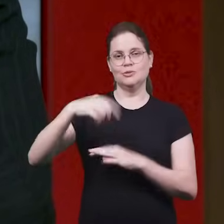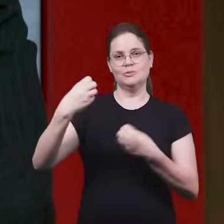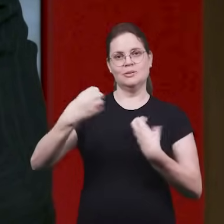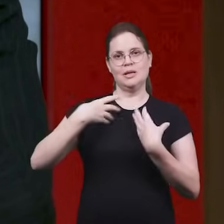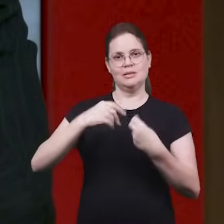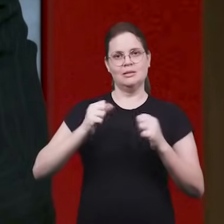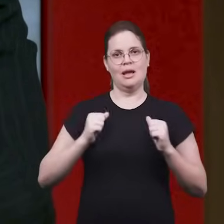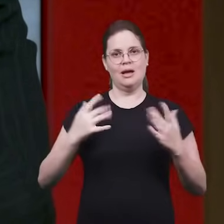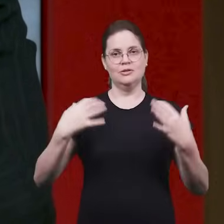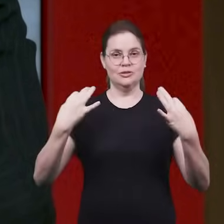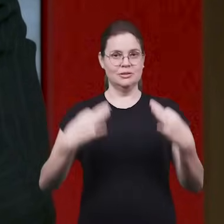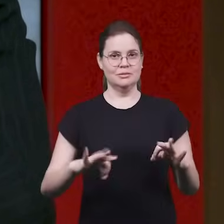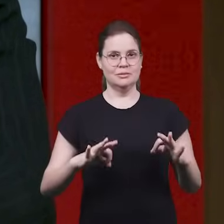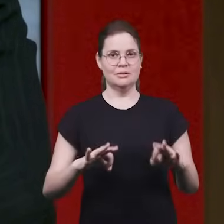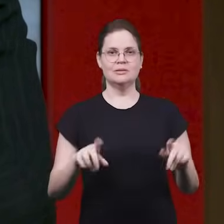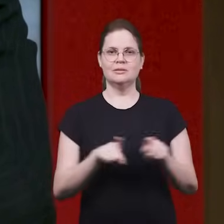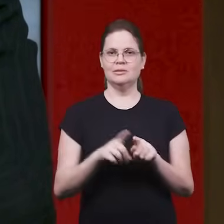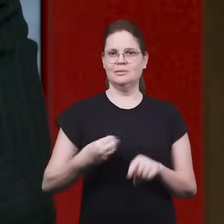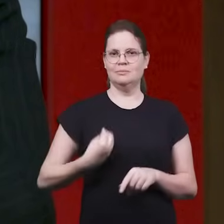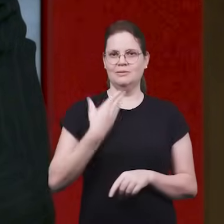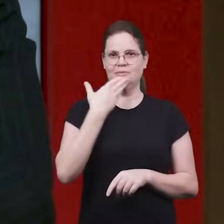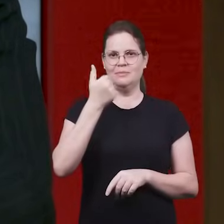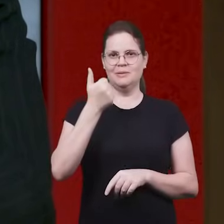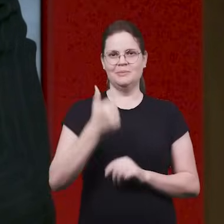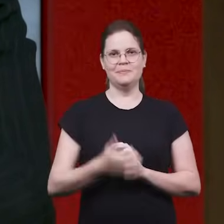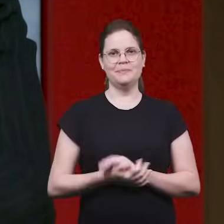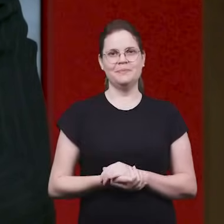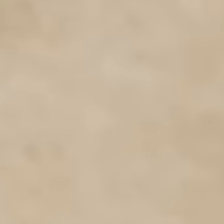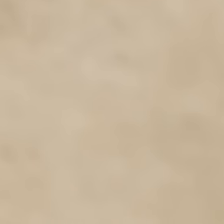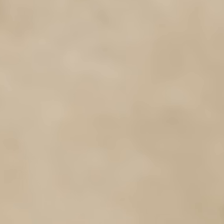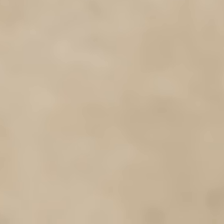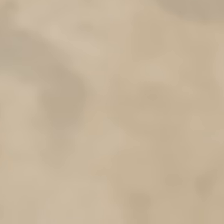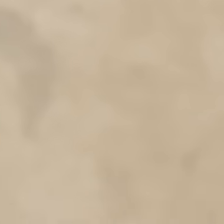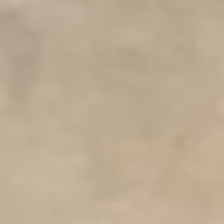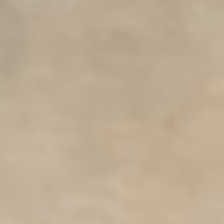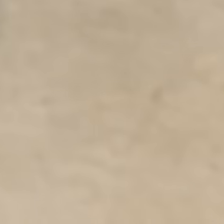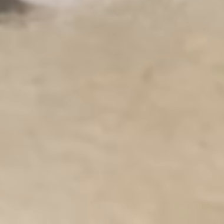nos ensinam a agir corretamente e viver melhor.